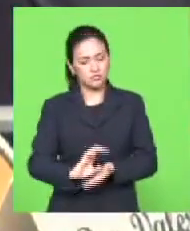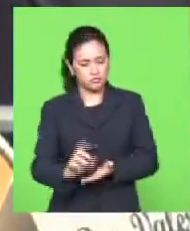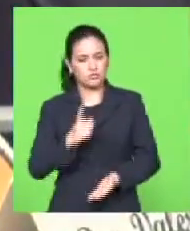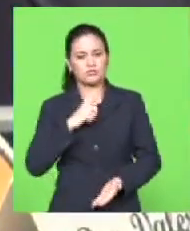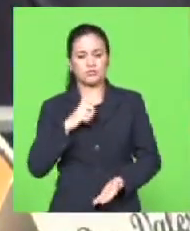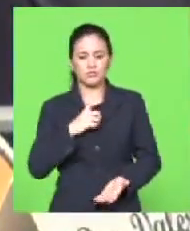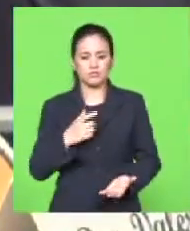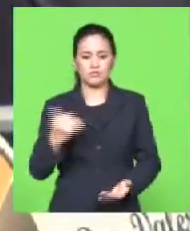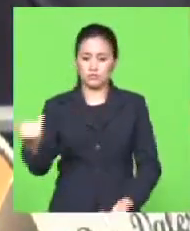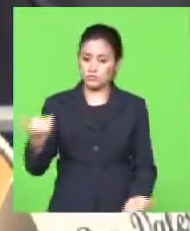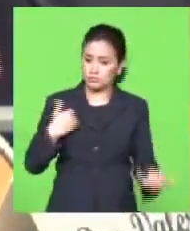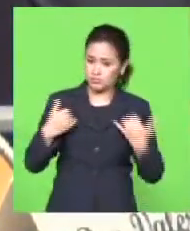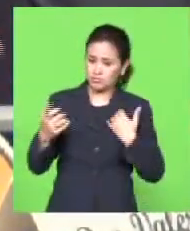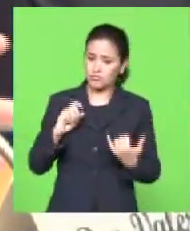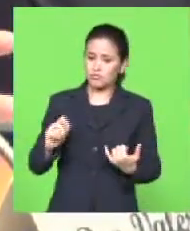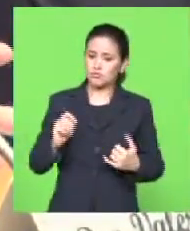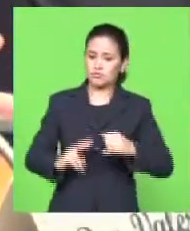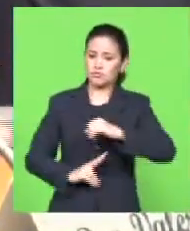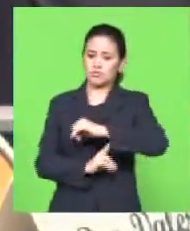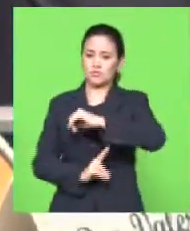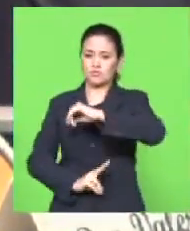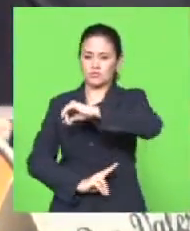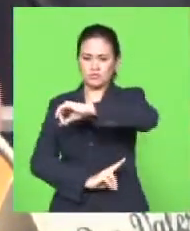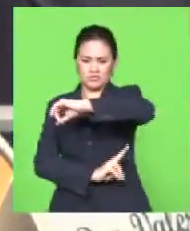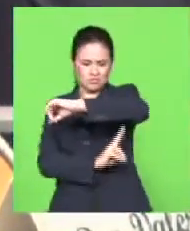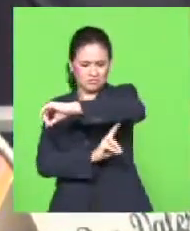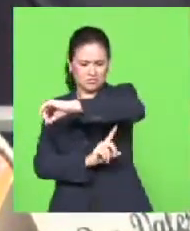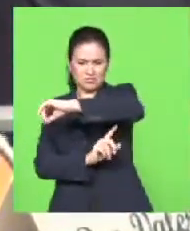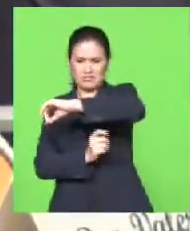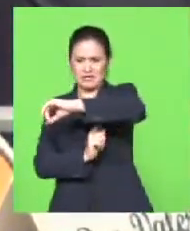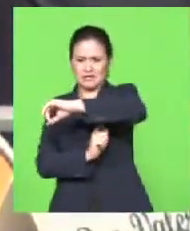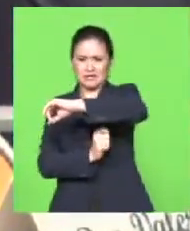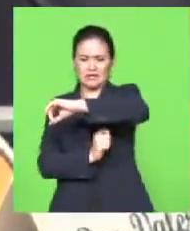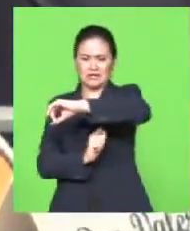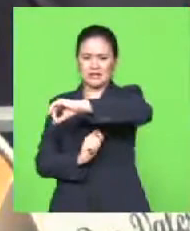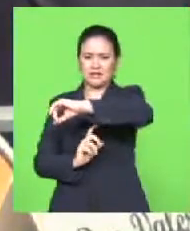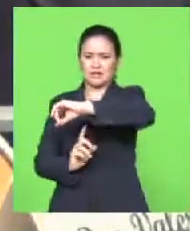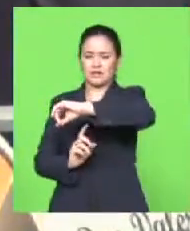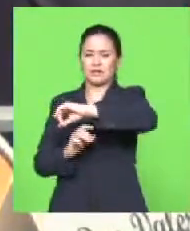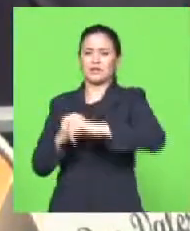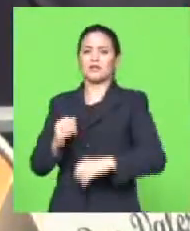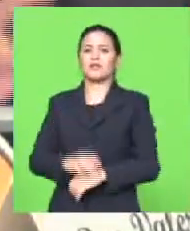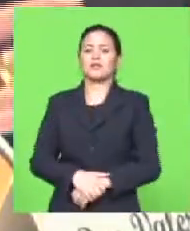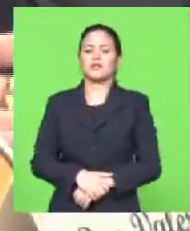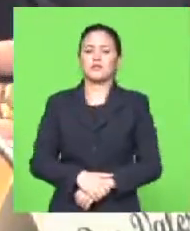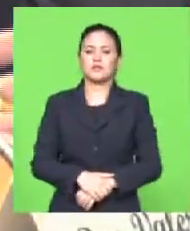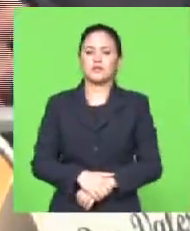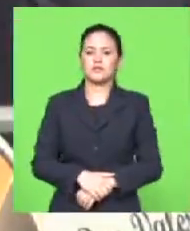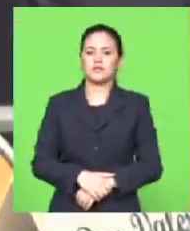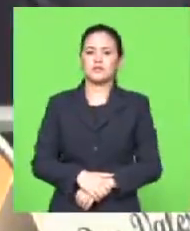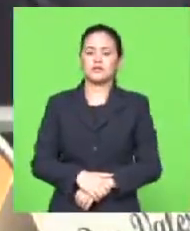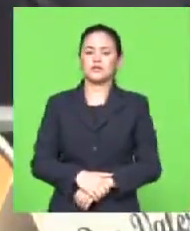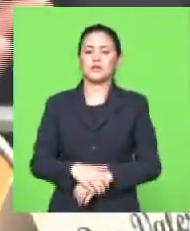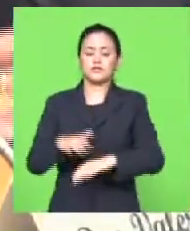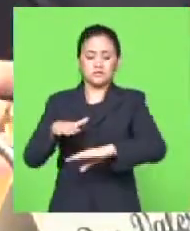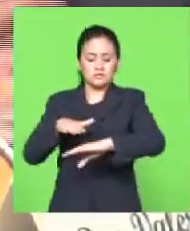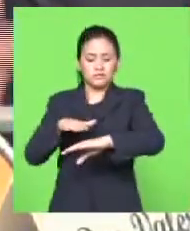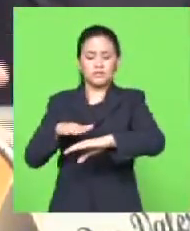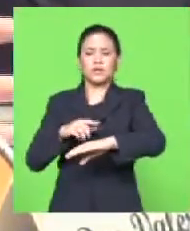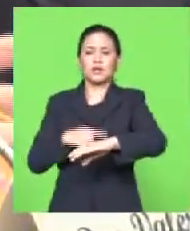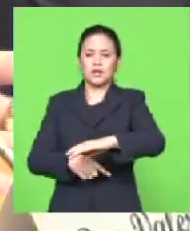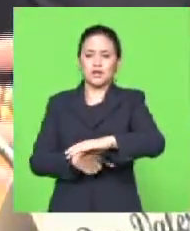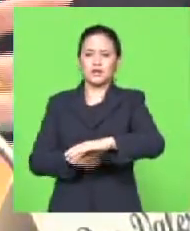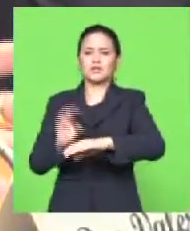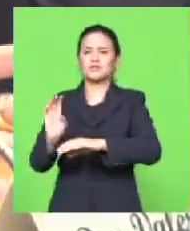estrutura, os pilares foram feitos de concreto e a parte de cima de madeira que deteriorou, que realmente